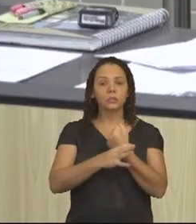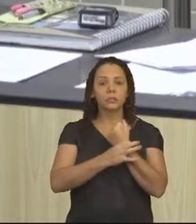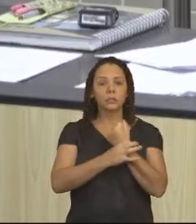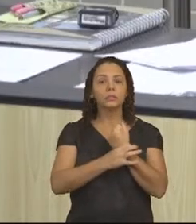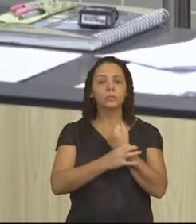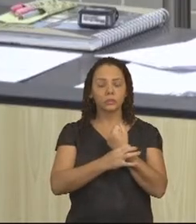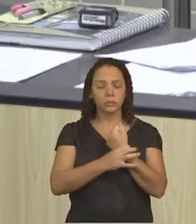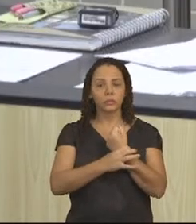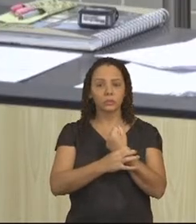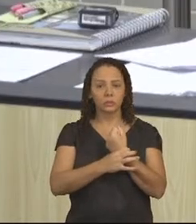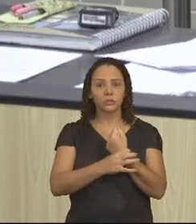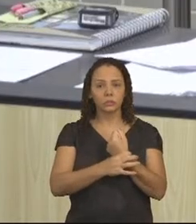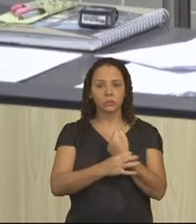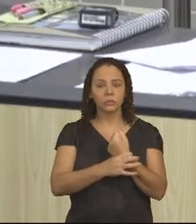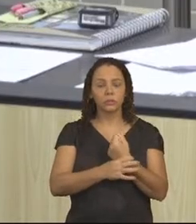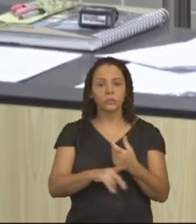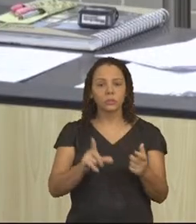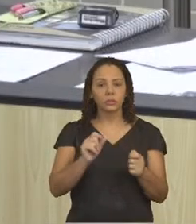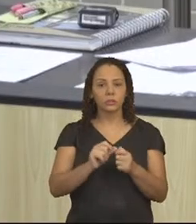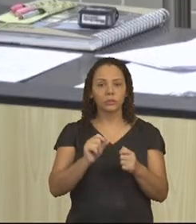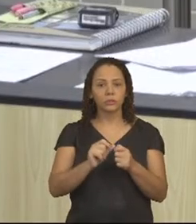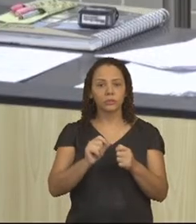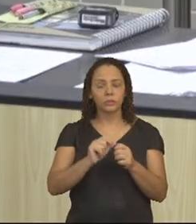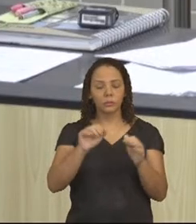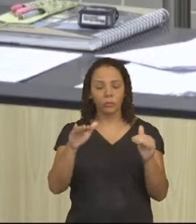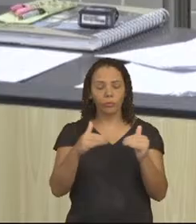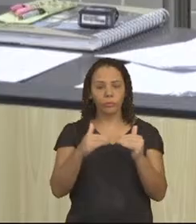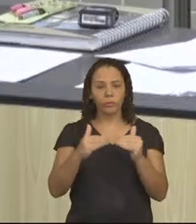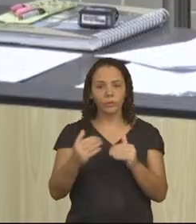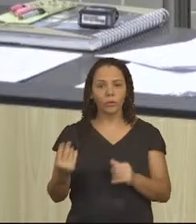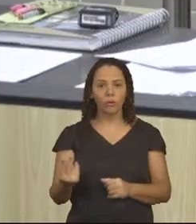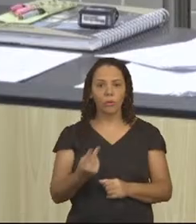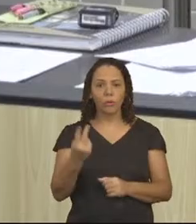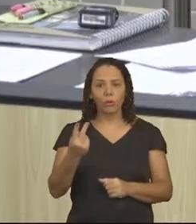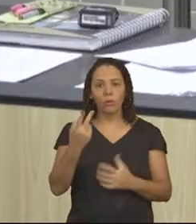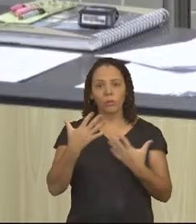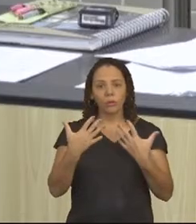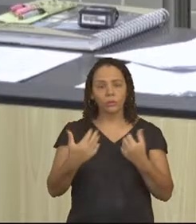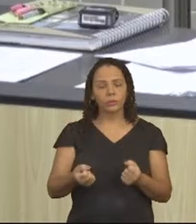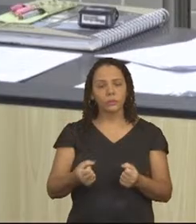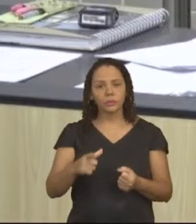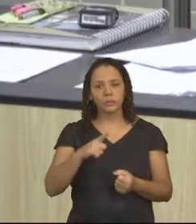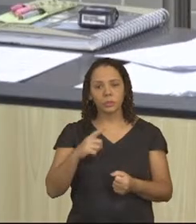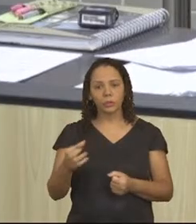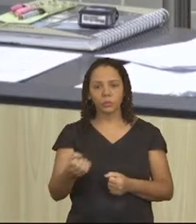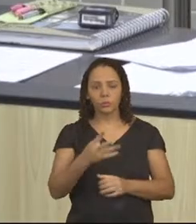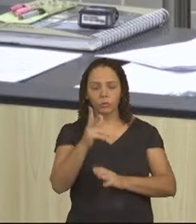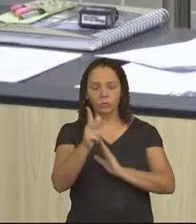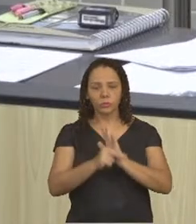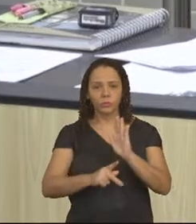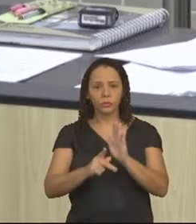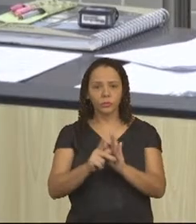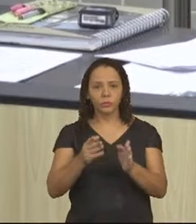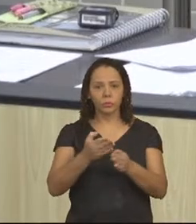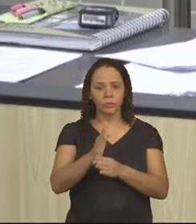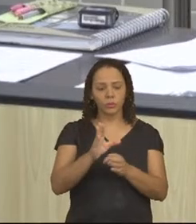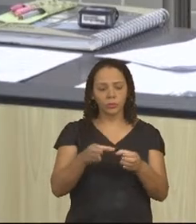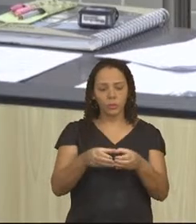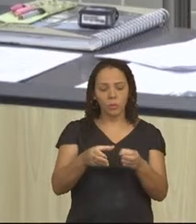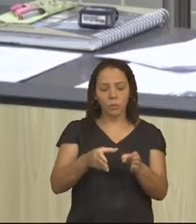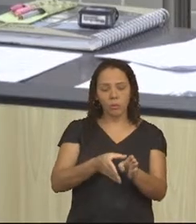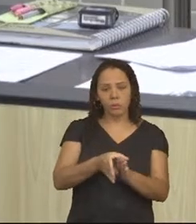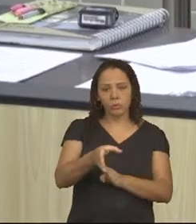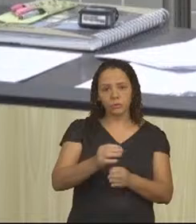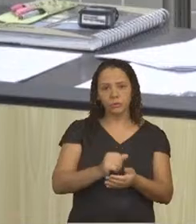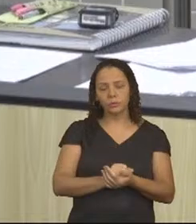execução dentro dos limites financeiros disponíveis, por meio de um novo projeto aprovado pelo respectivo conselho.